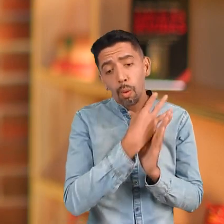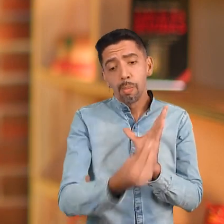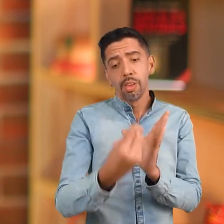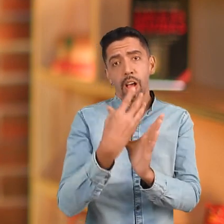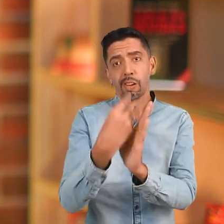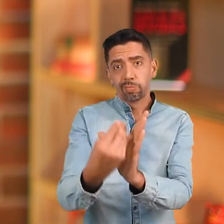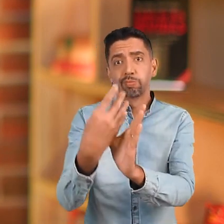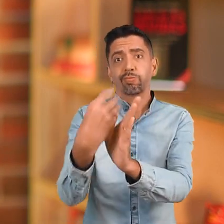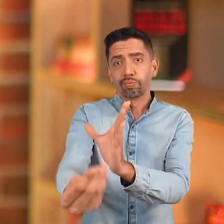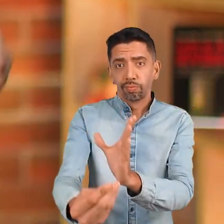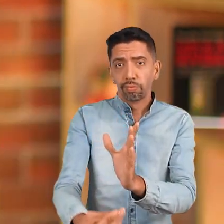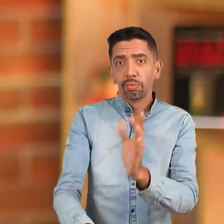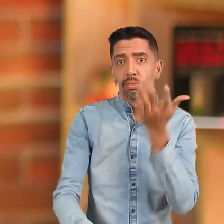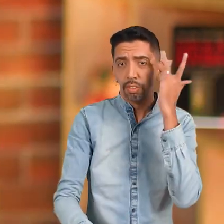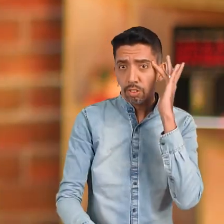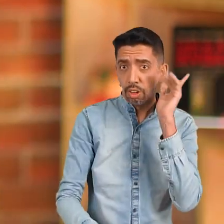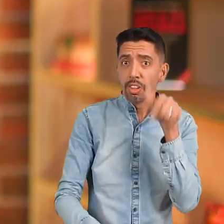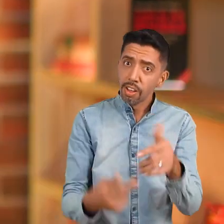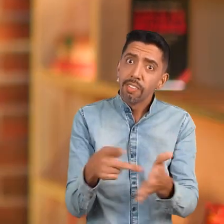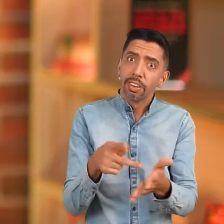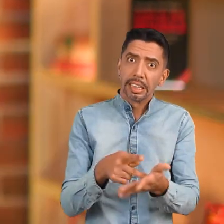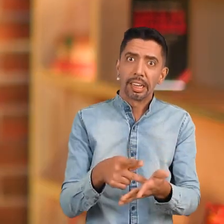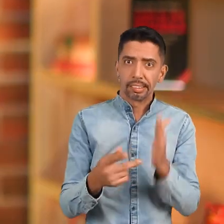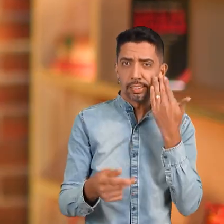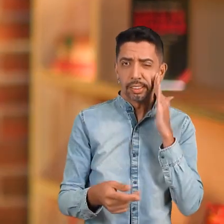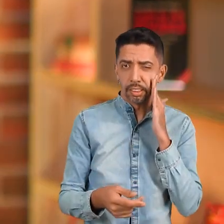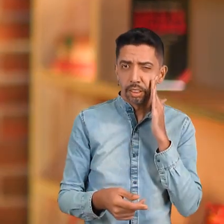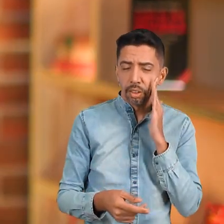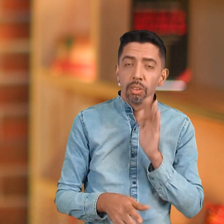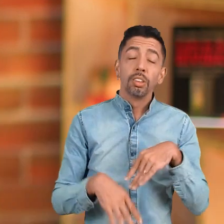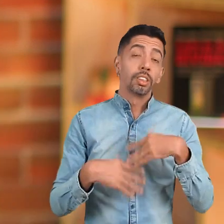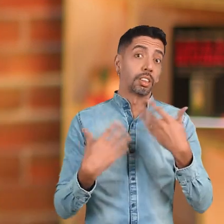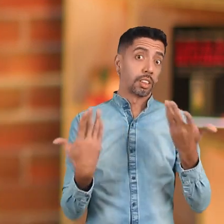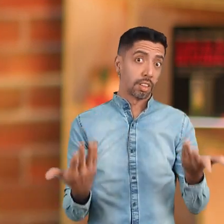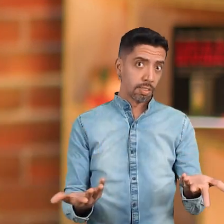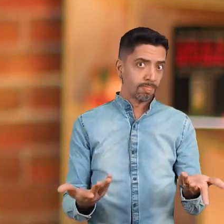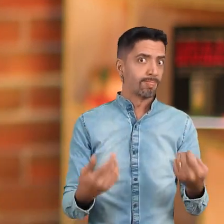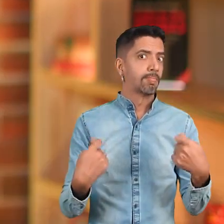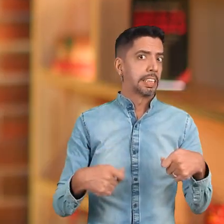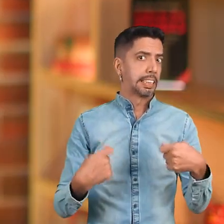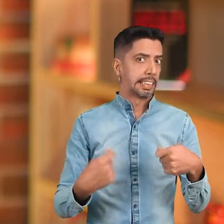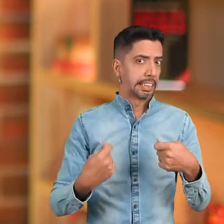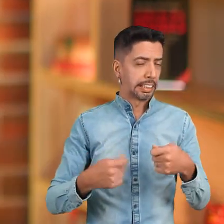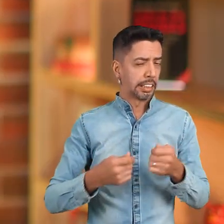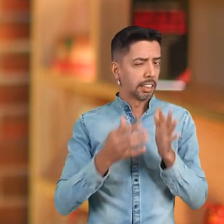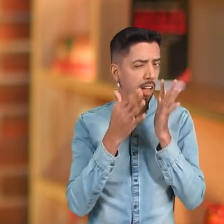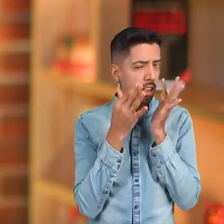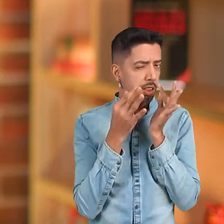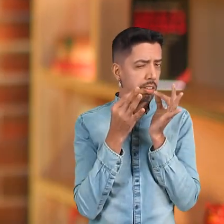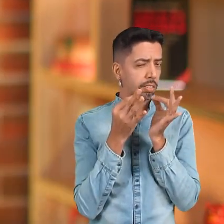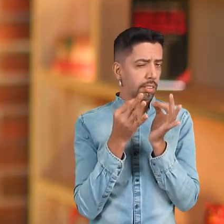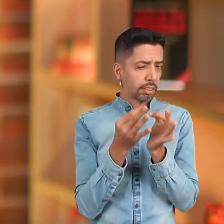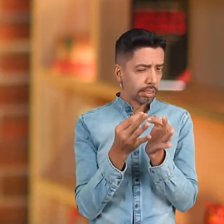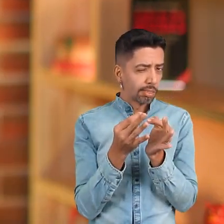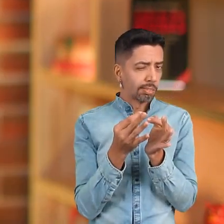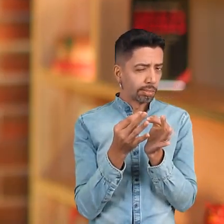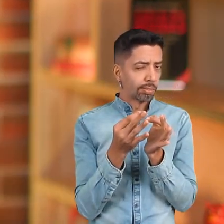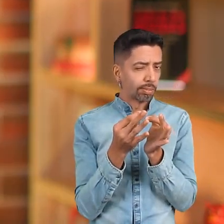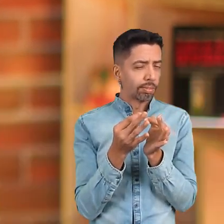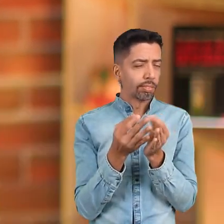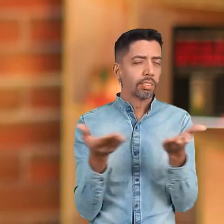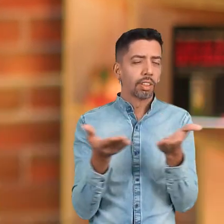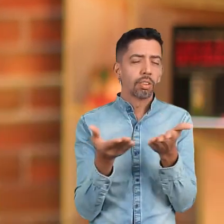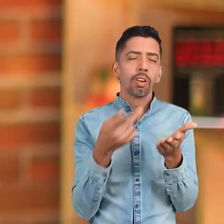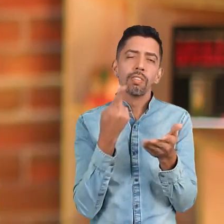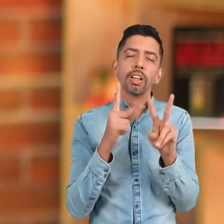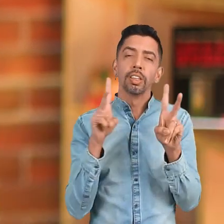lá no passado virou crença. Então, vamos começar aqui a colocar no trilho da educação do comportamento